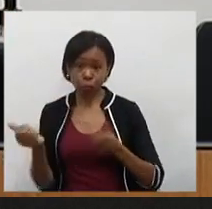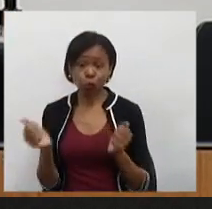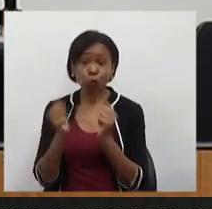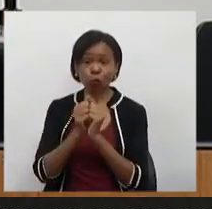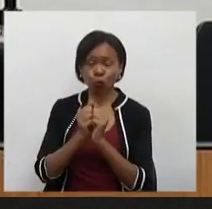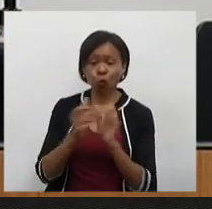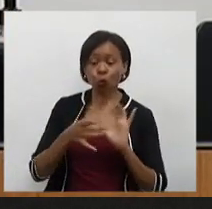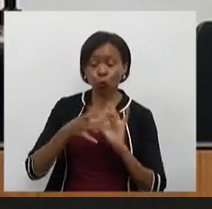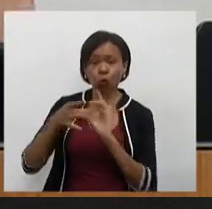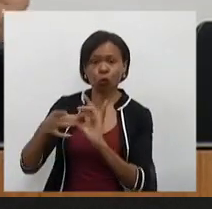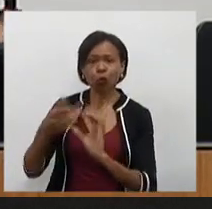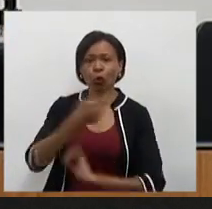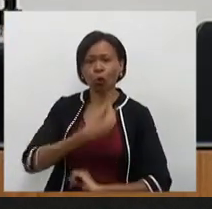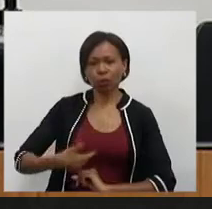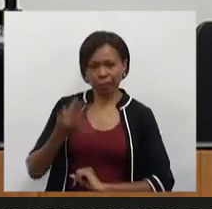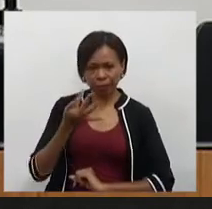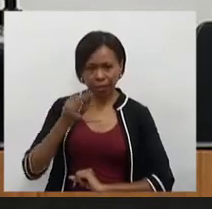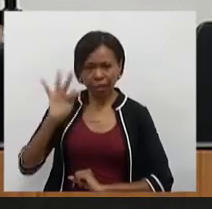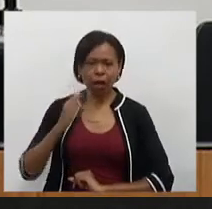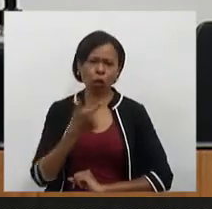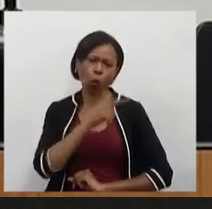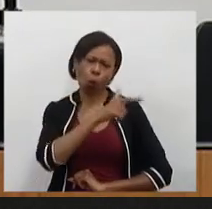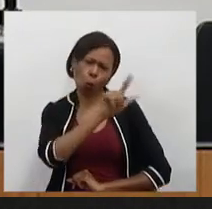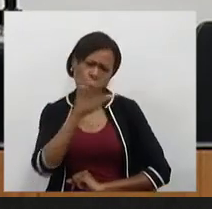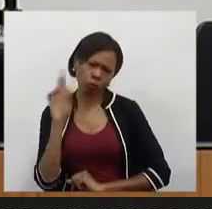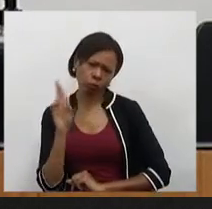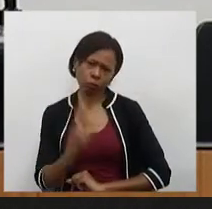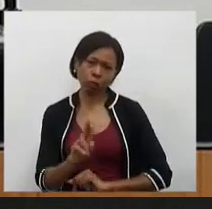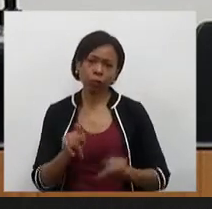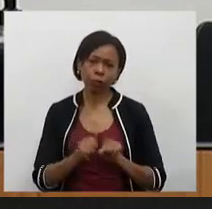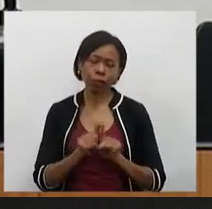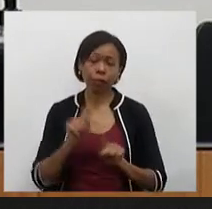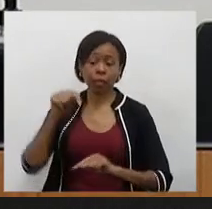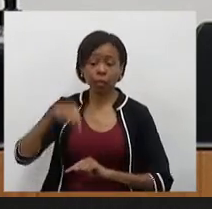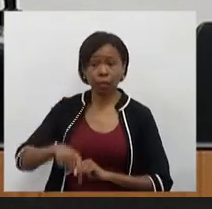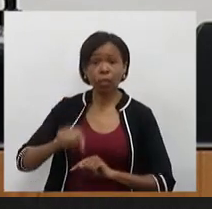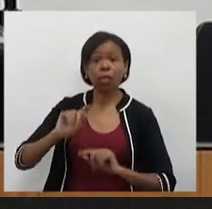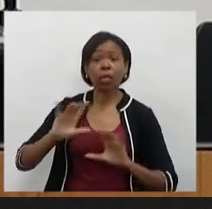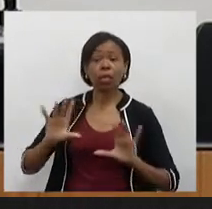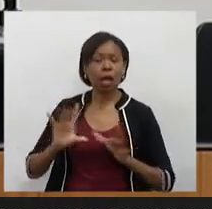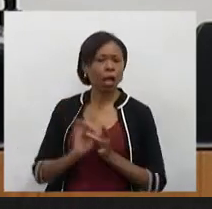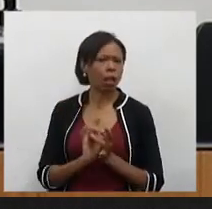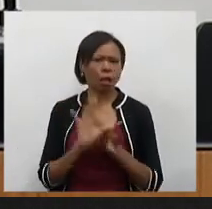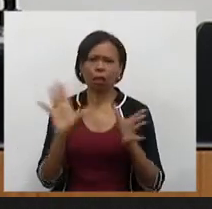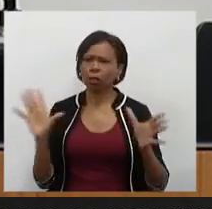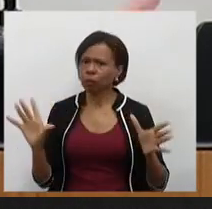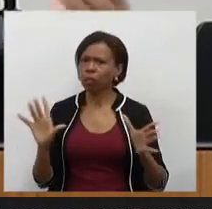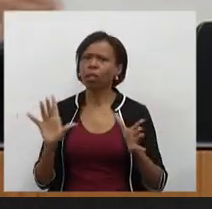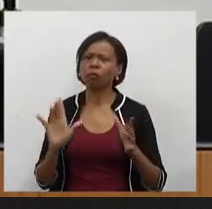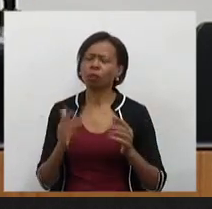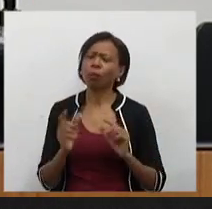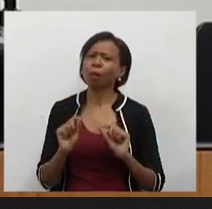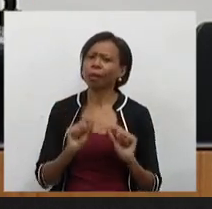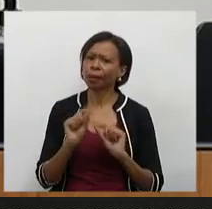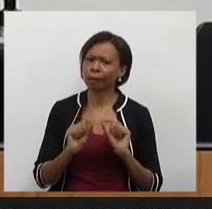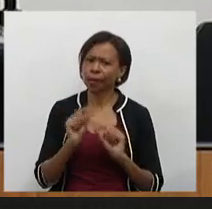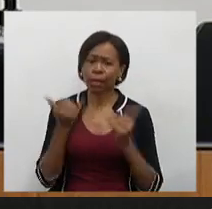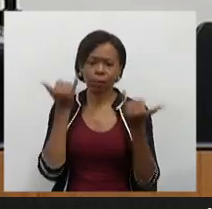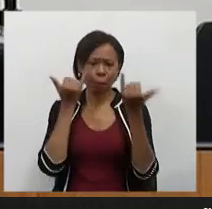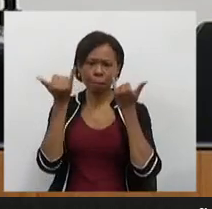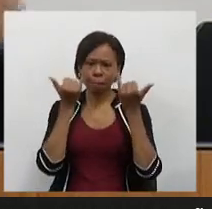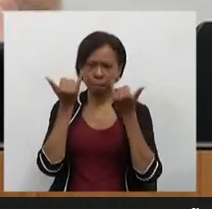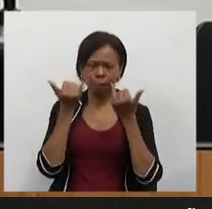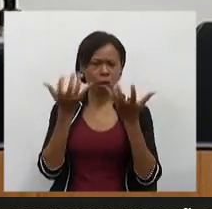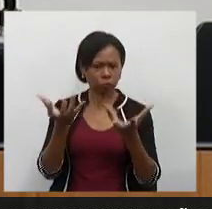os representantes, a comissão também está aberta aqui, a nossa assessoria, os nossos gabinetes, para receber essa